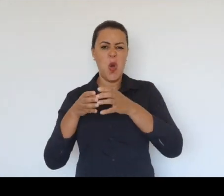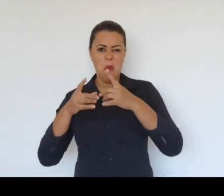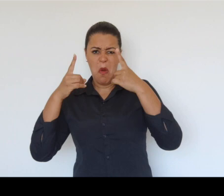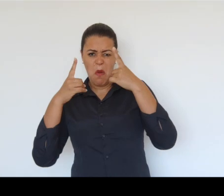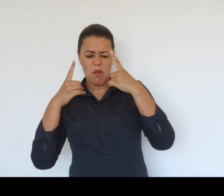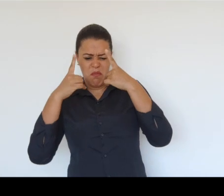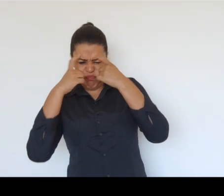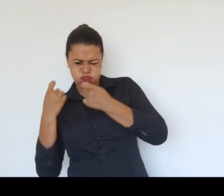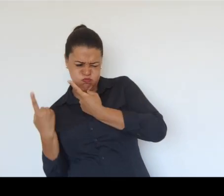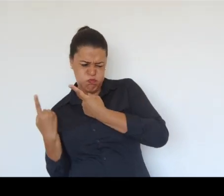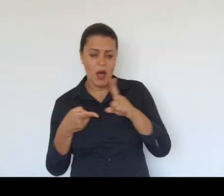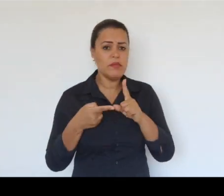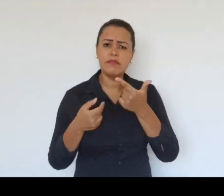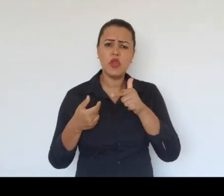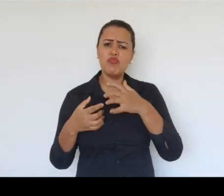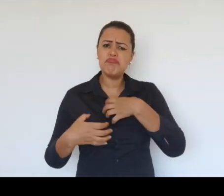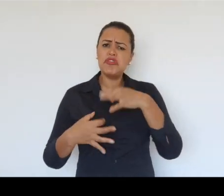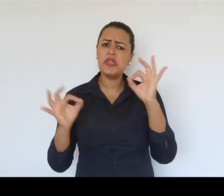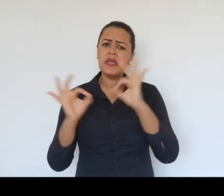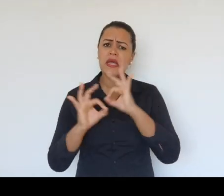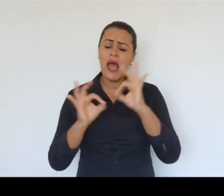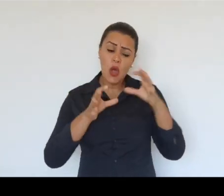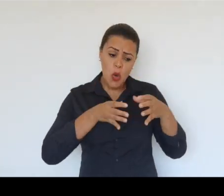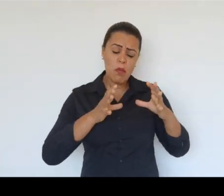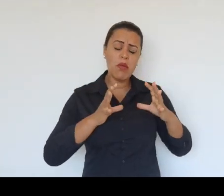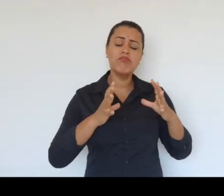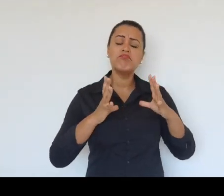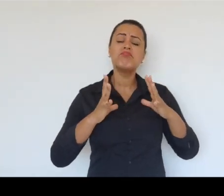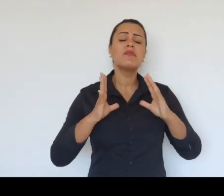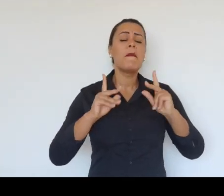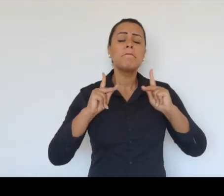de guerra, um espírito belicoso. O sambaqui pode representar